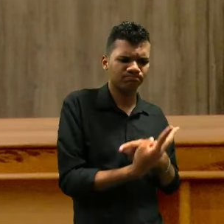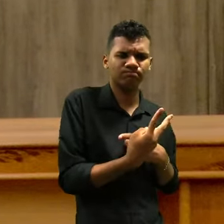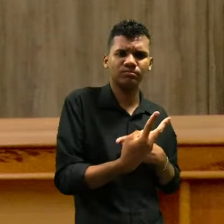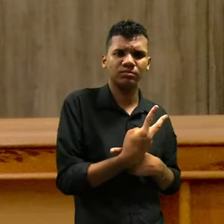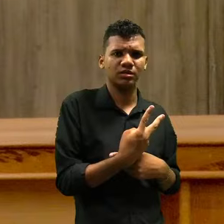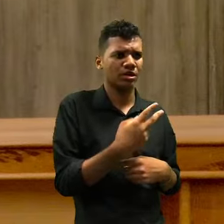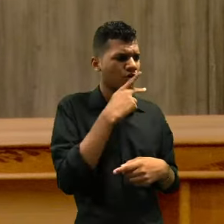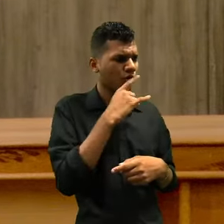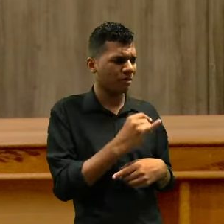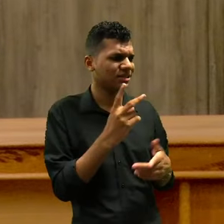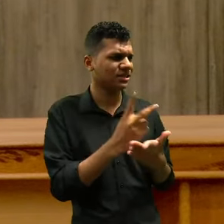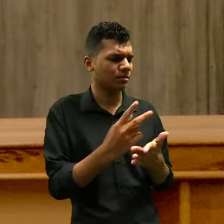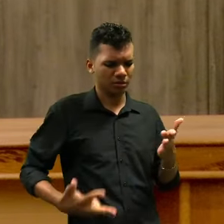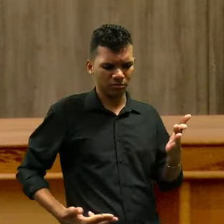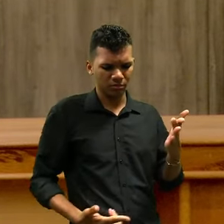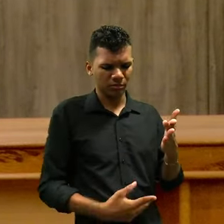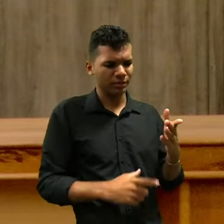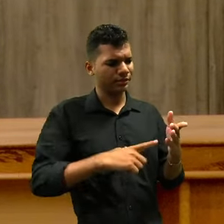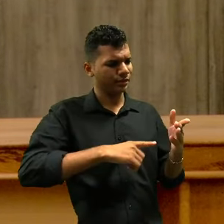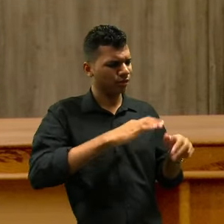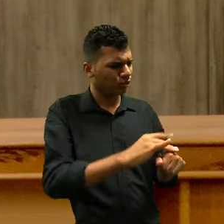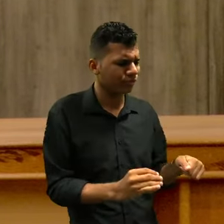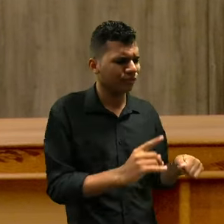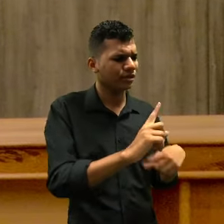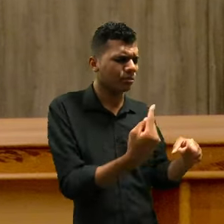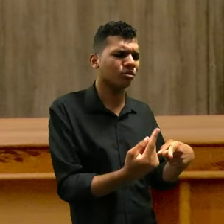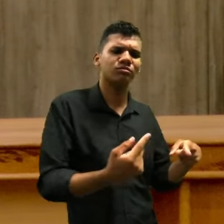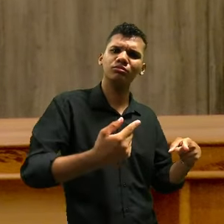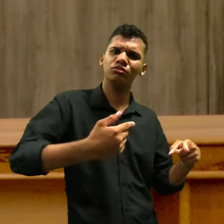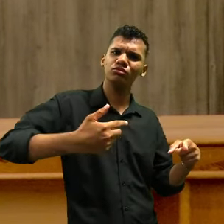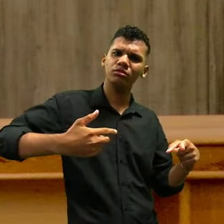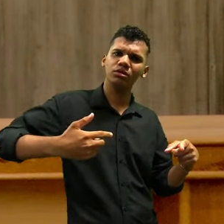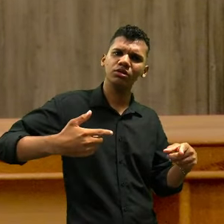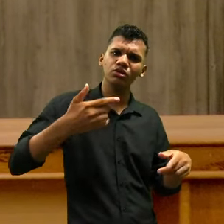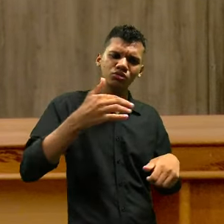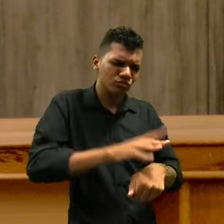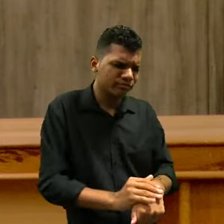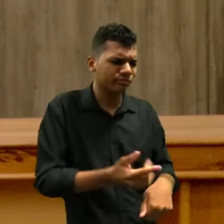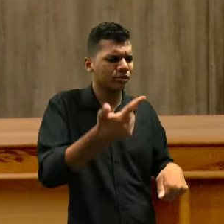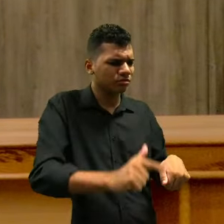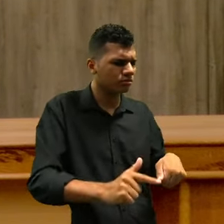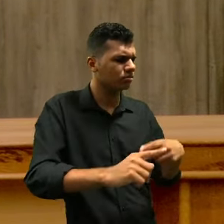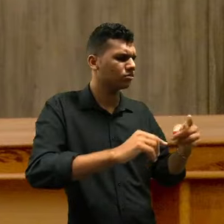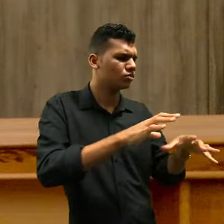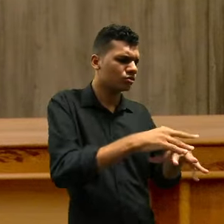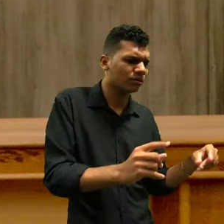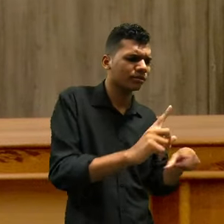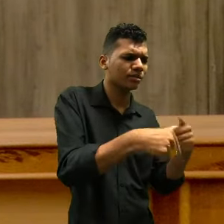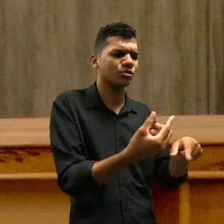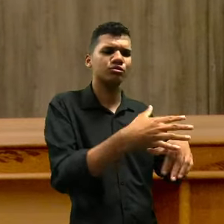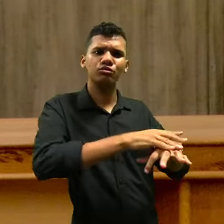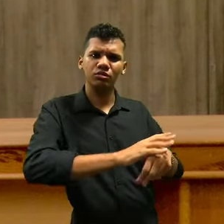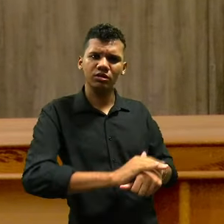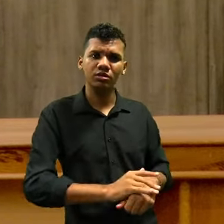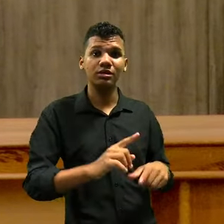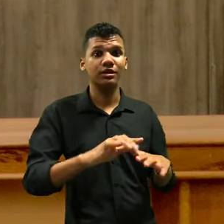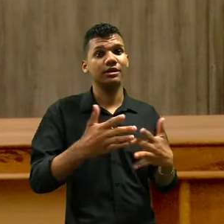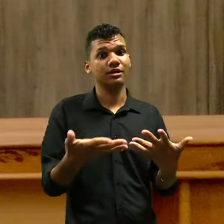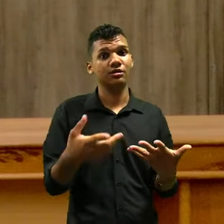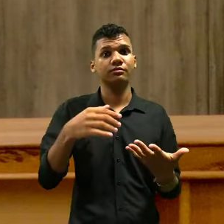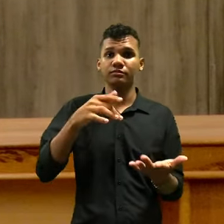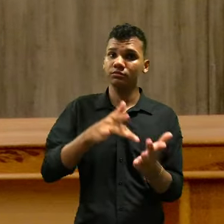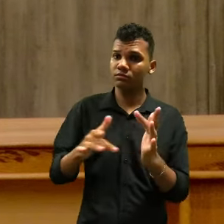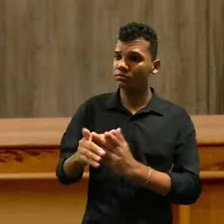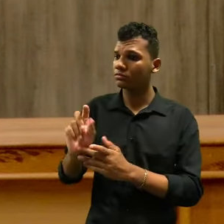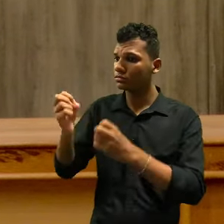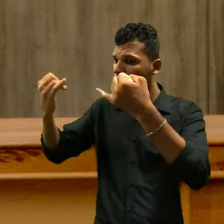operava vha uma doença operava vinha outra operava vinha outra operava vinha outra e Jesus disse lá em João 1633 No mundo tereis apli